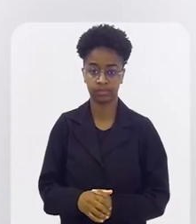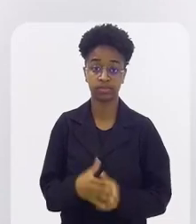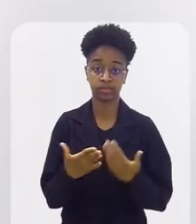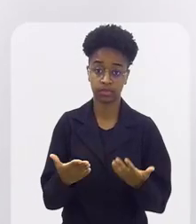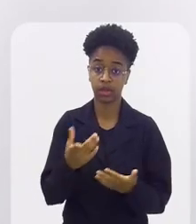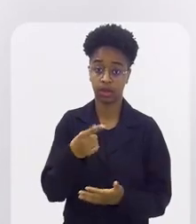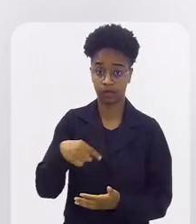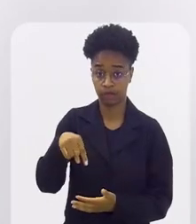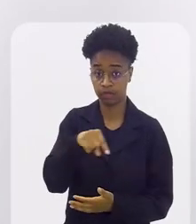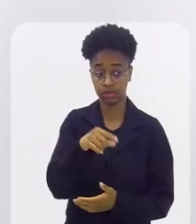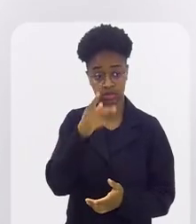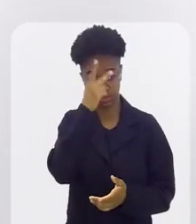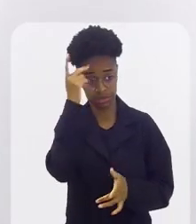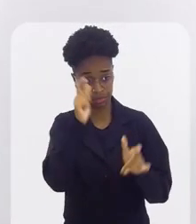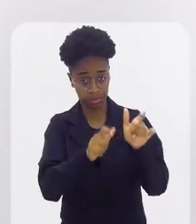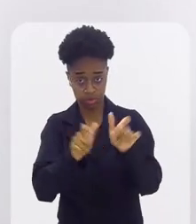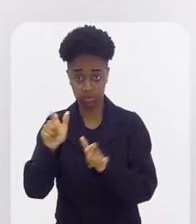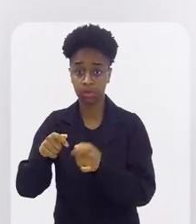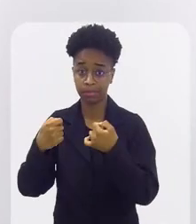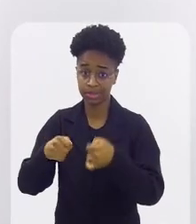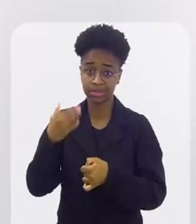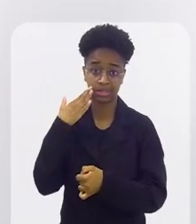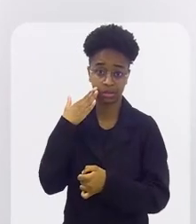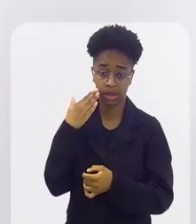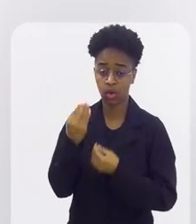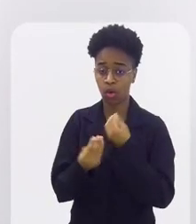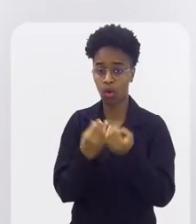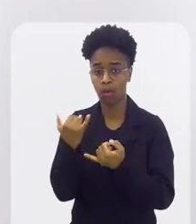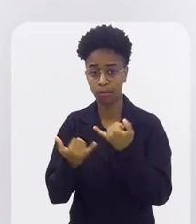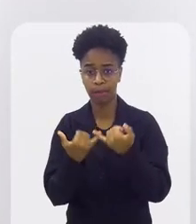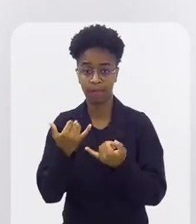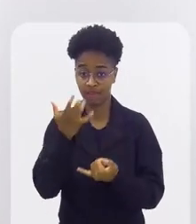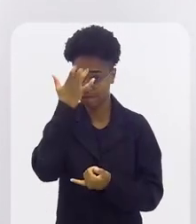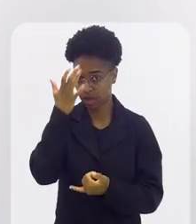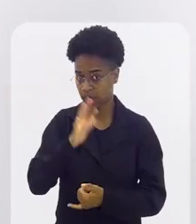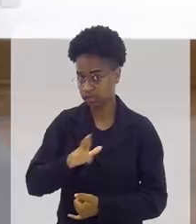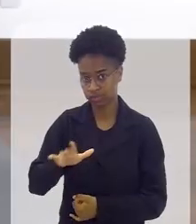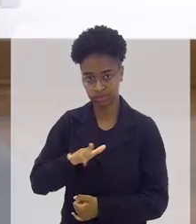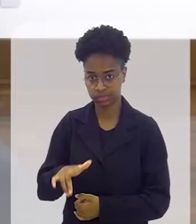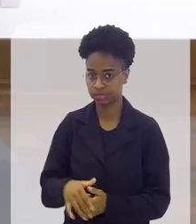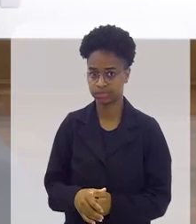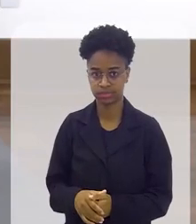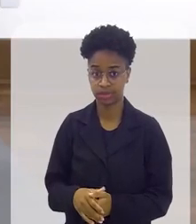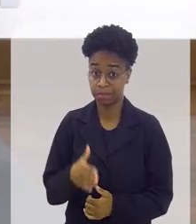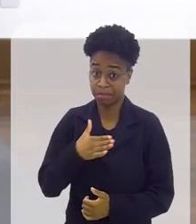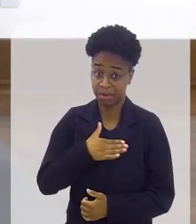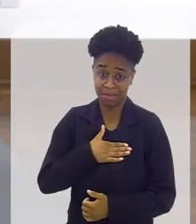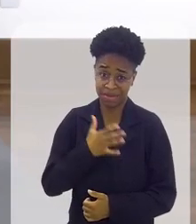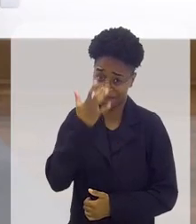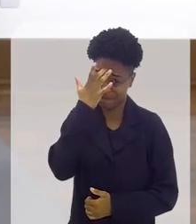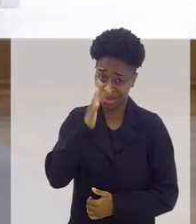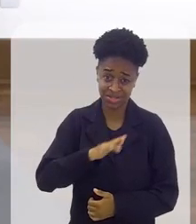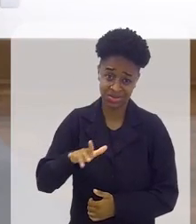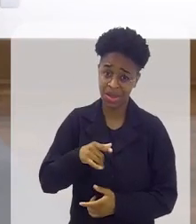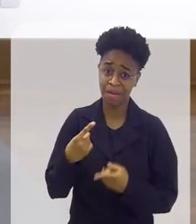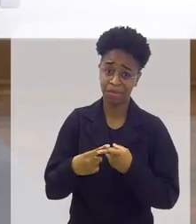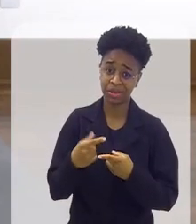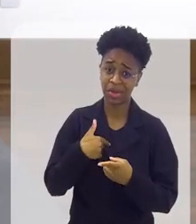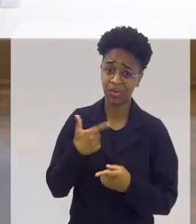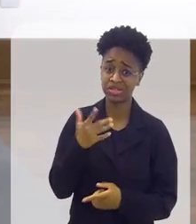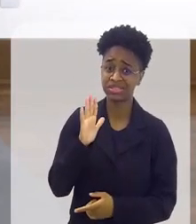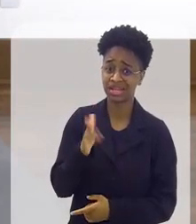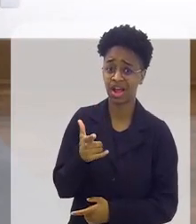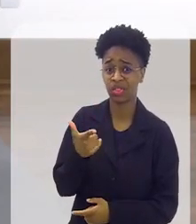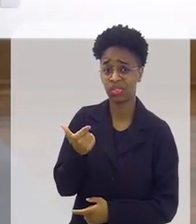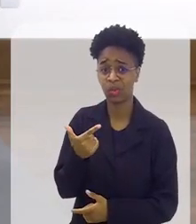Sim. Que as pessoas também terão que saber jogar, que não é fácil. Não é fácil para mim, querido,